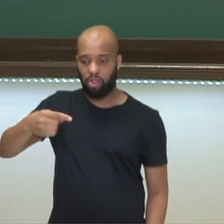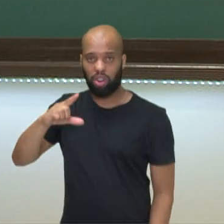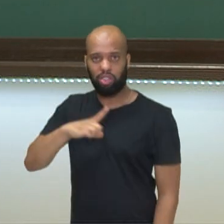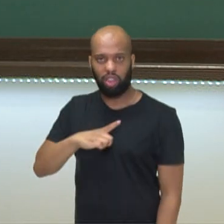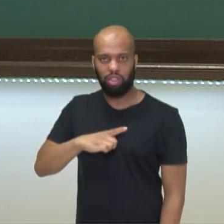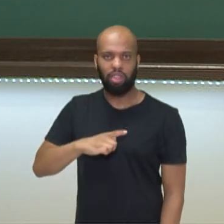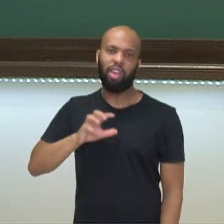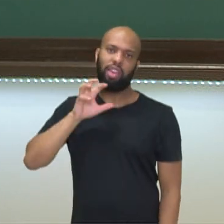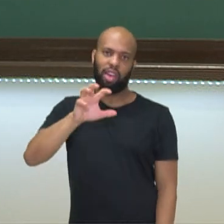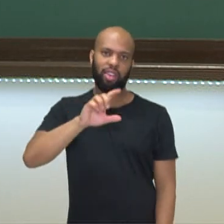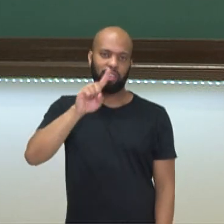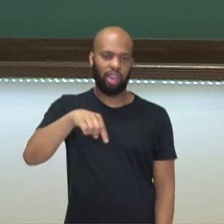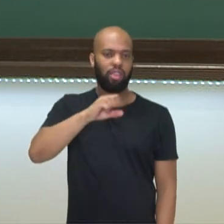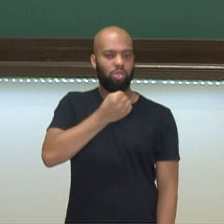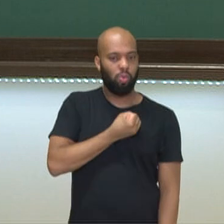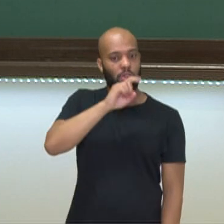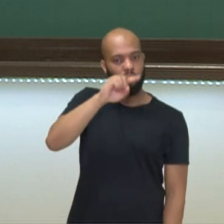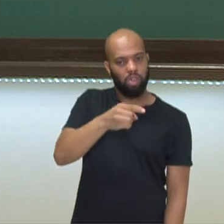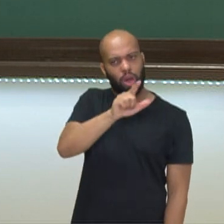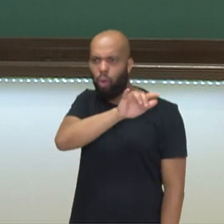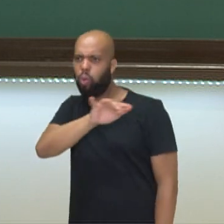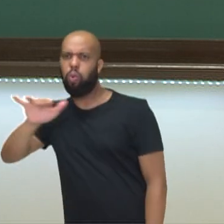uma dízima periódica, tá bom?